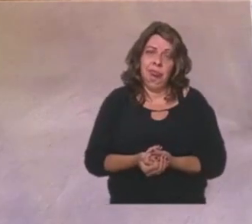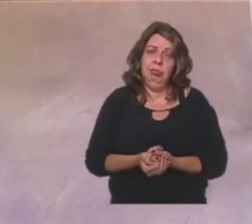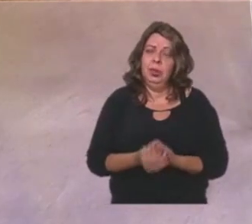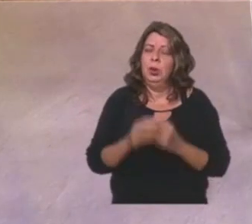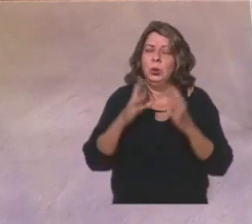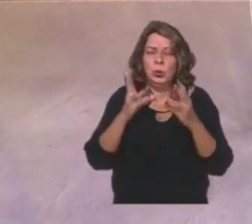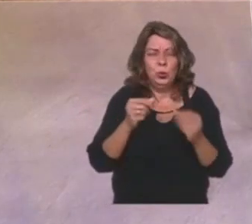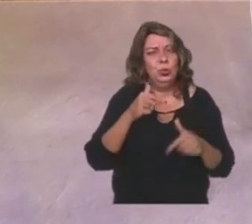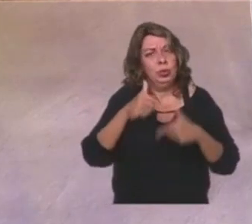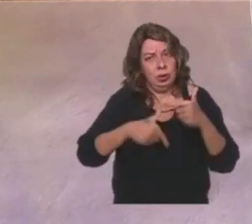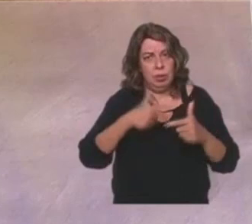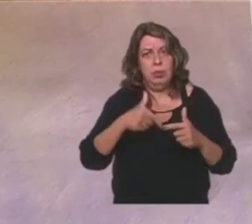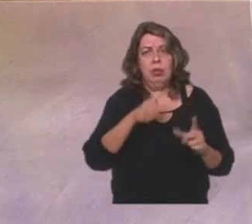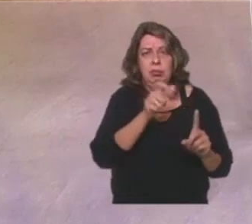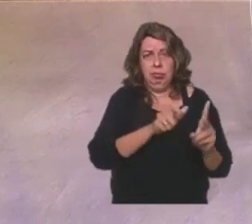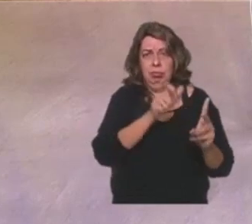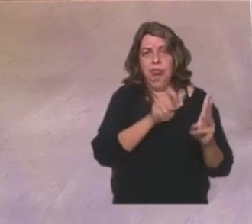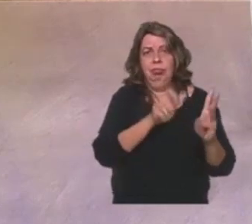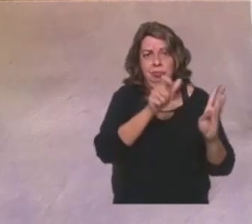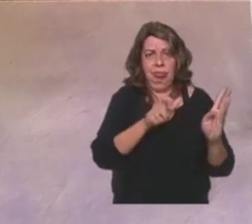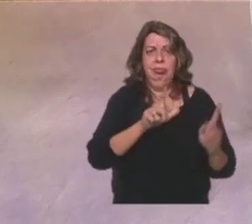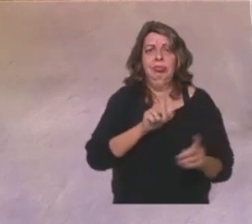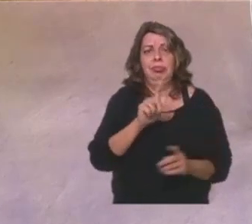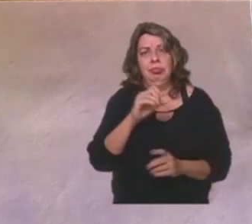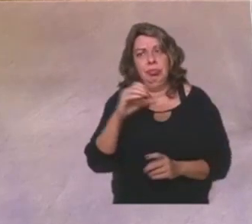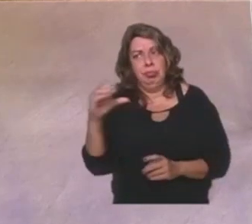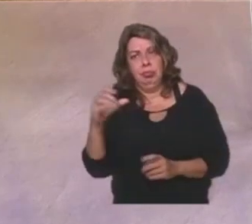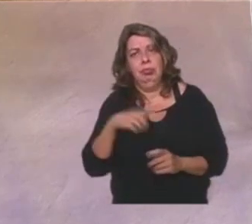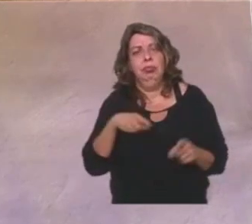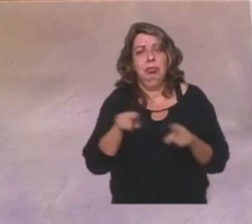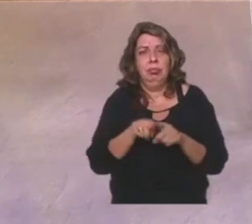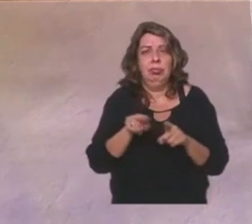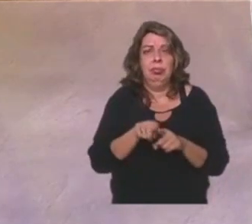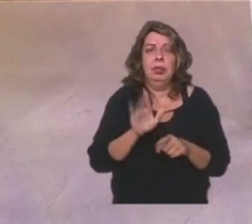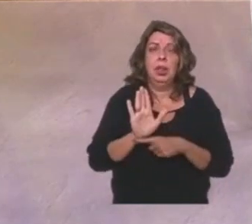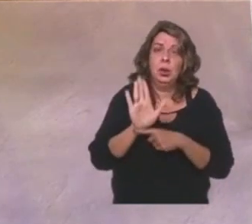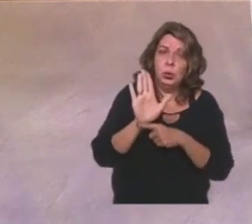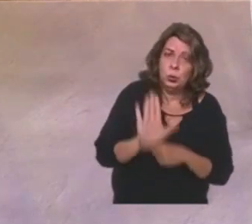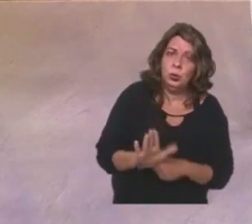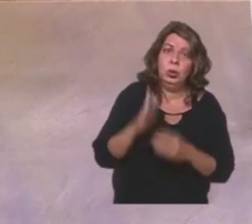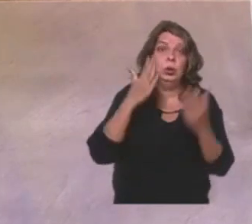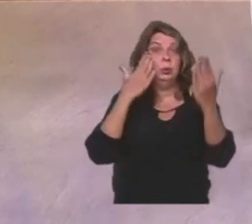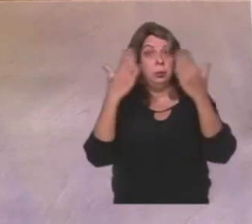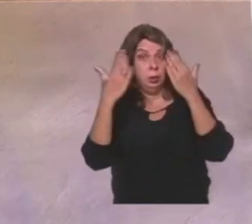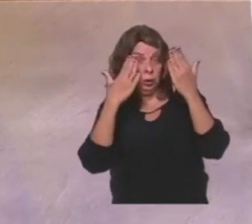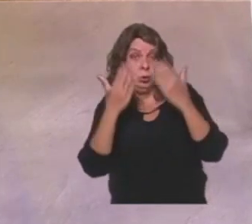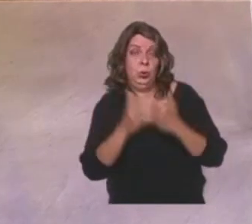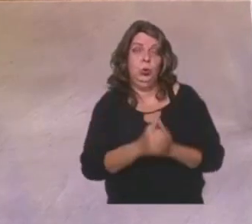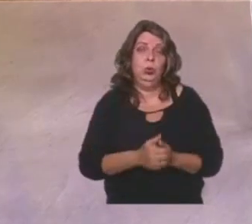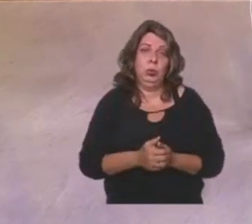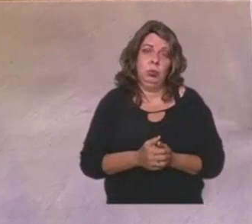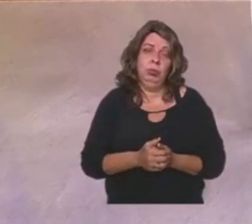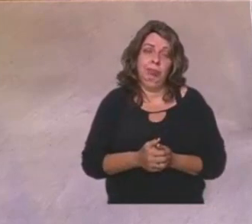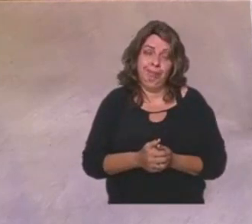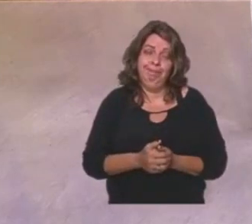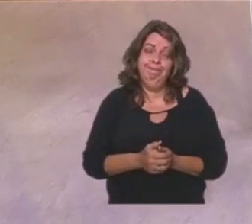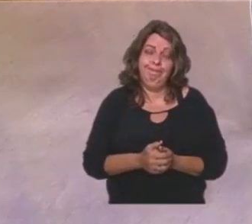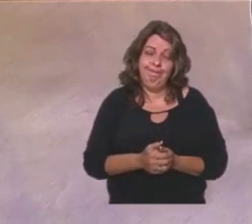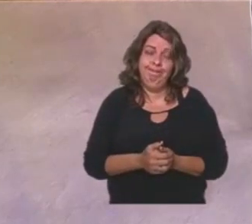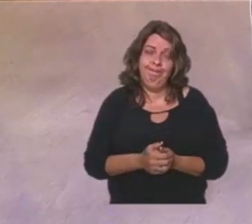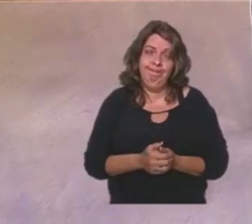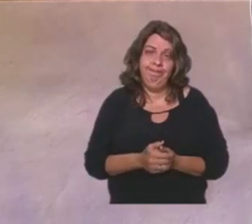o trabalho que é desenvolvido do GAC também, com a ajuda de psicólogos, dão, né,